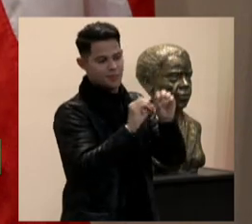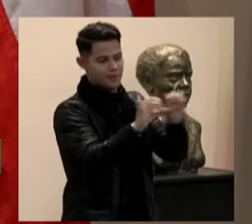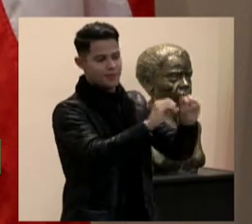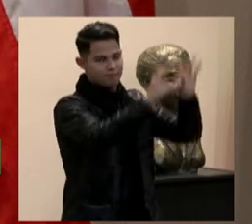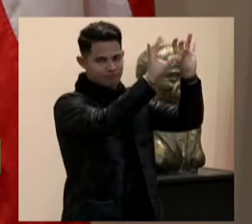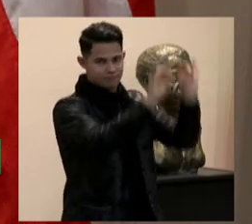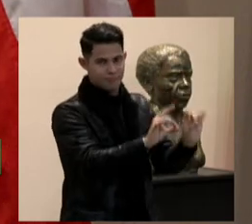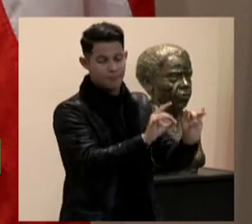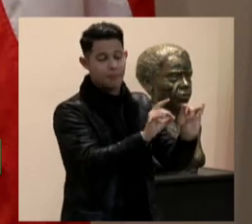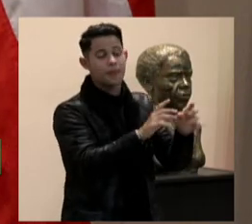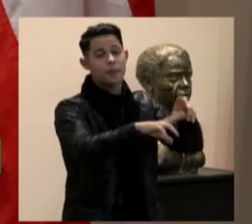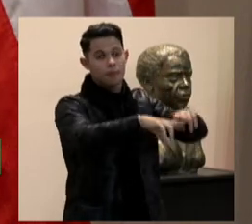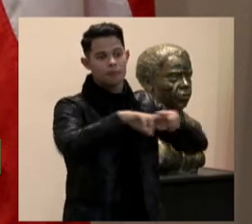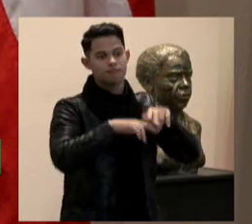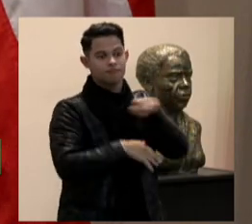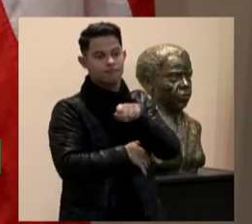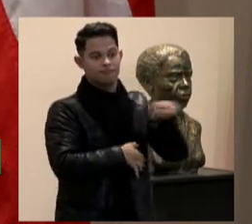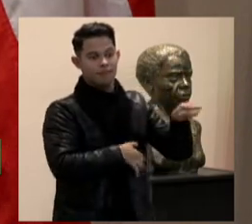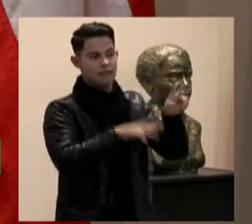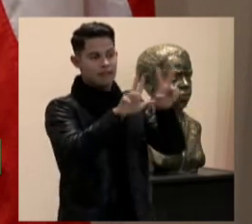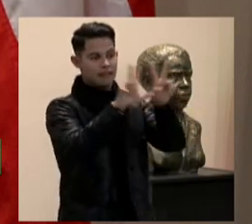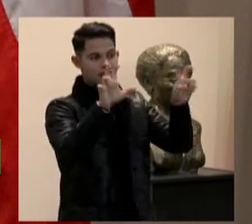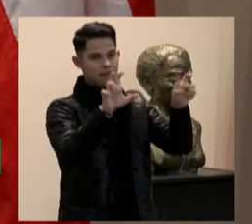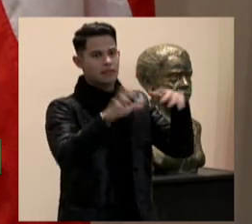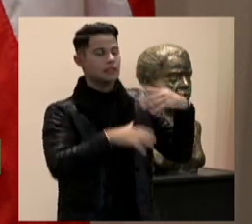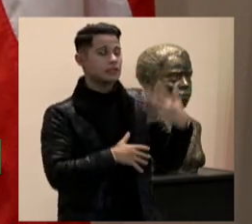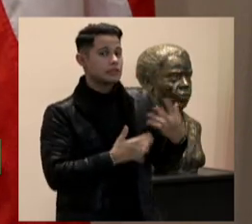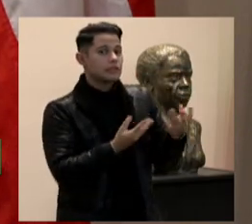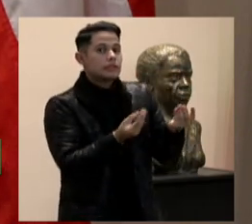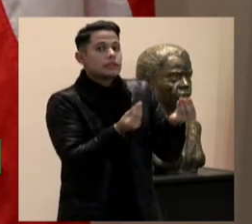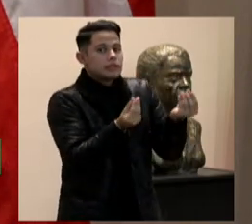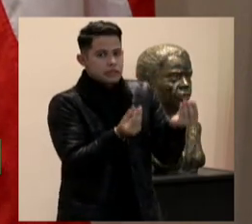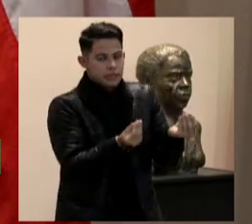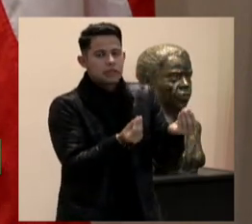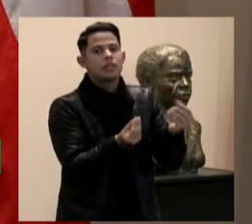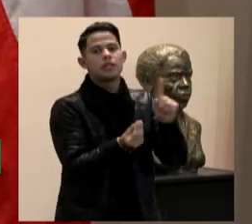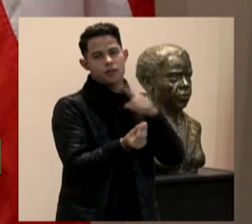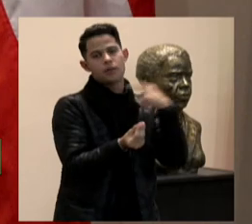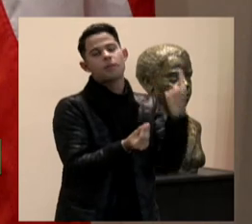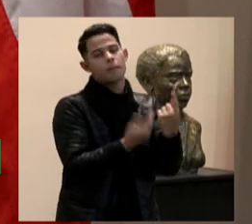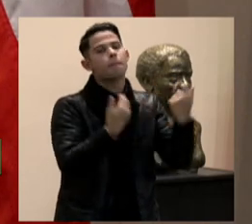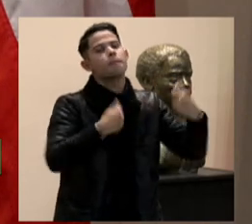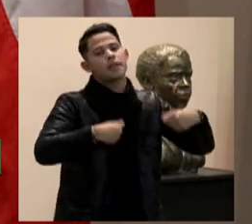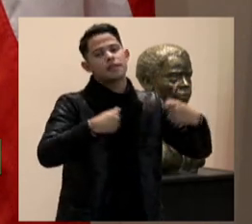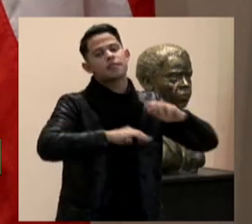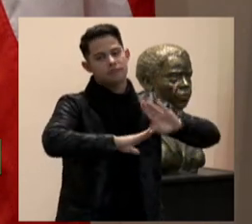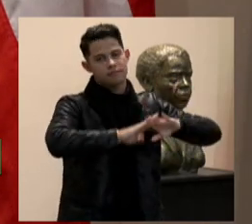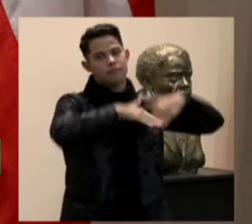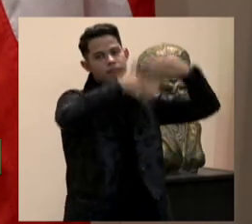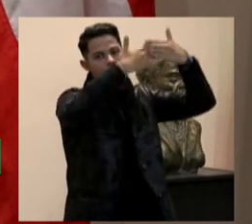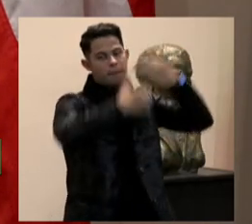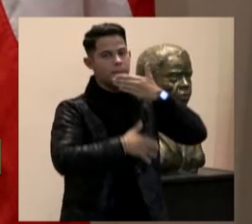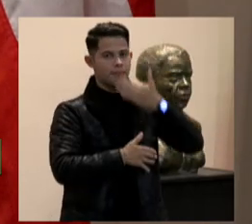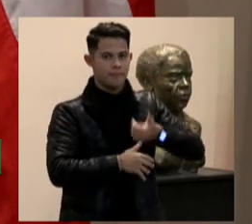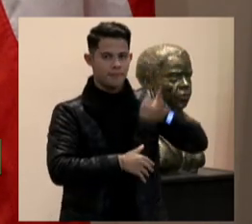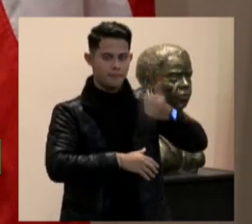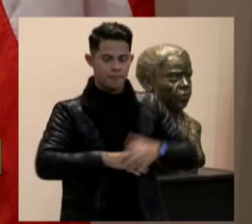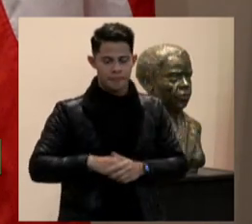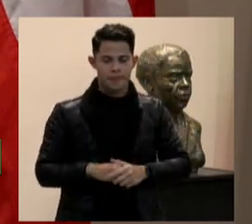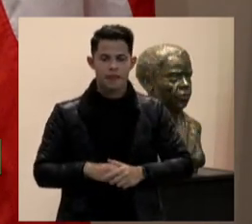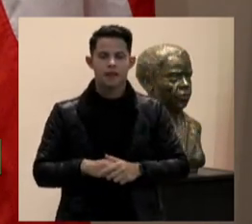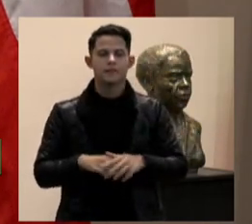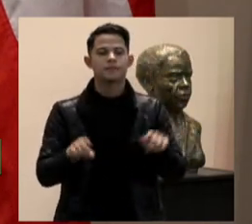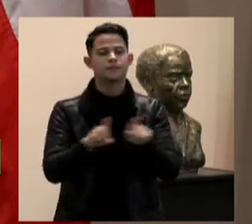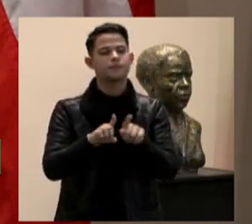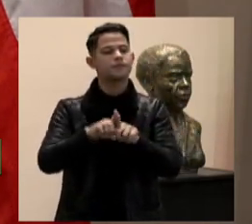é uma questão bastante sensível e dual que a gente precisa ainda avançar. Na discussão que